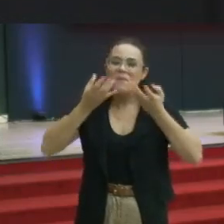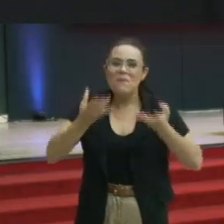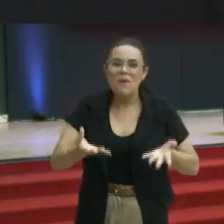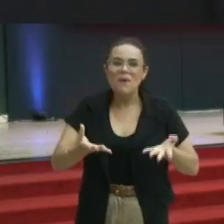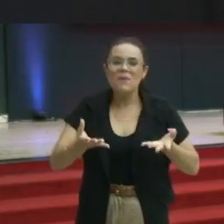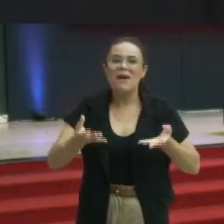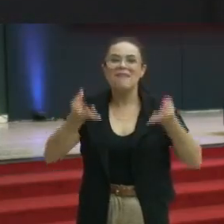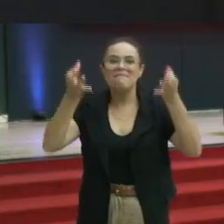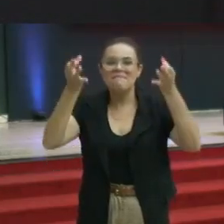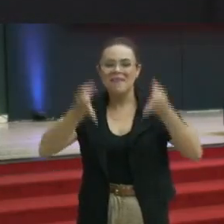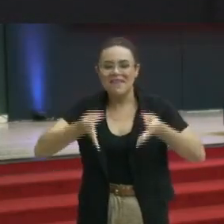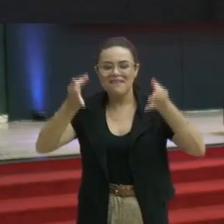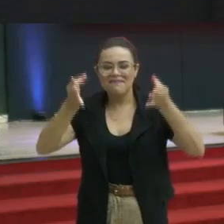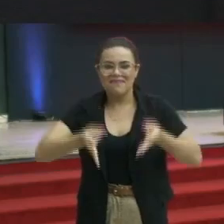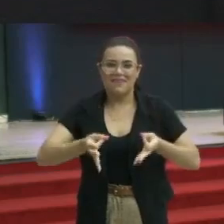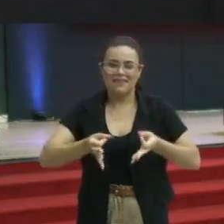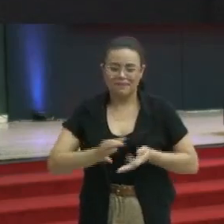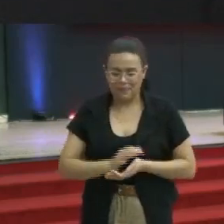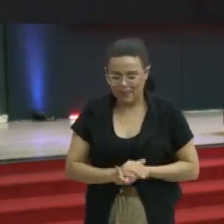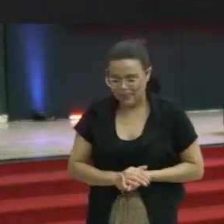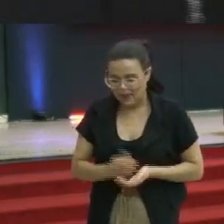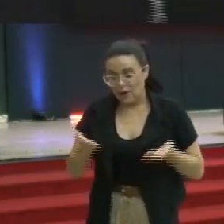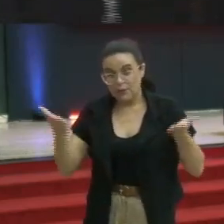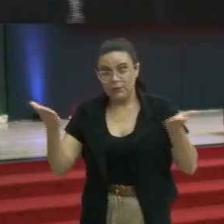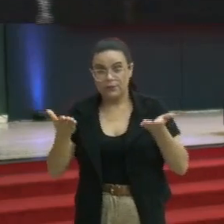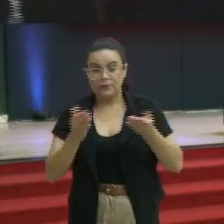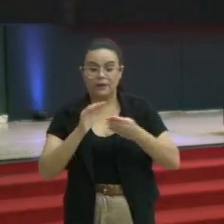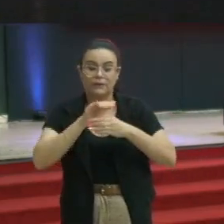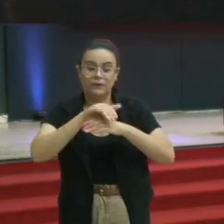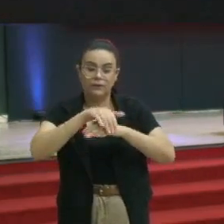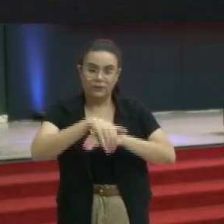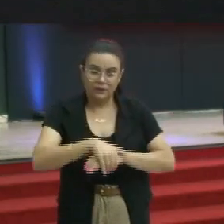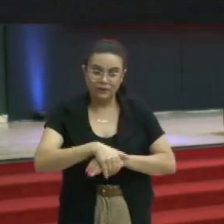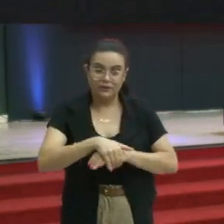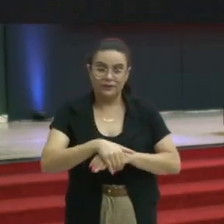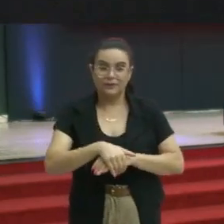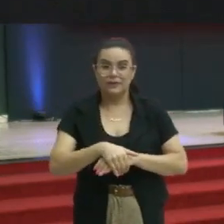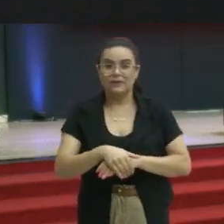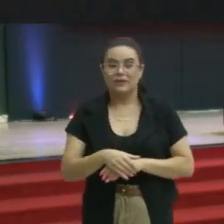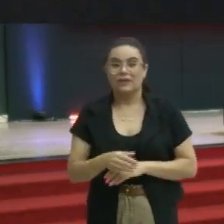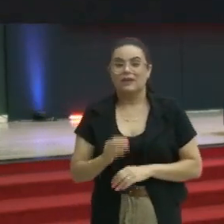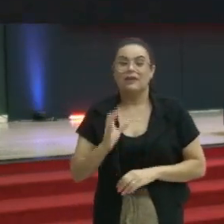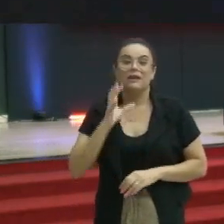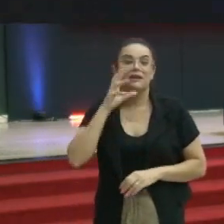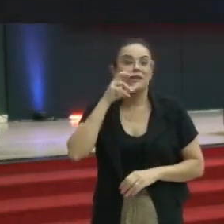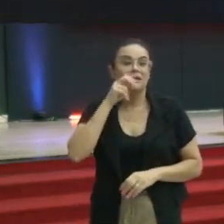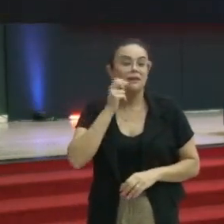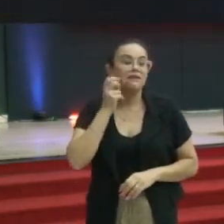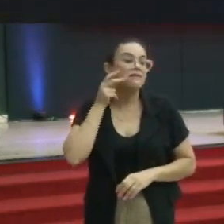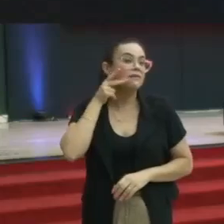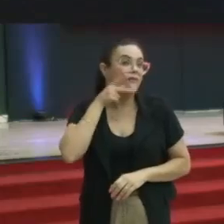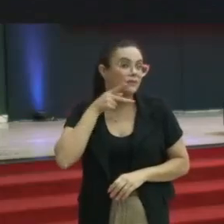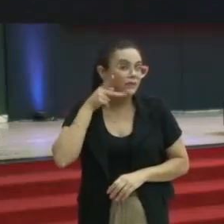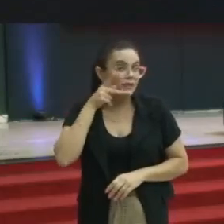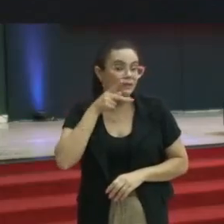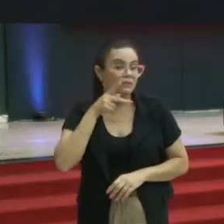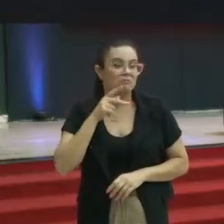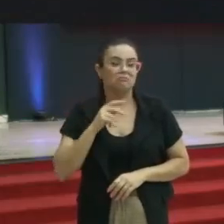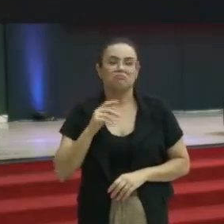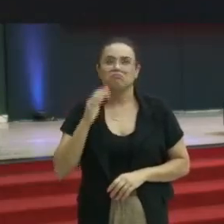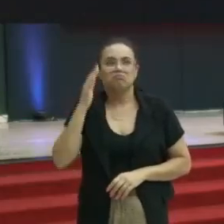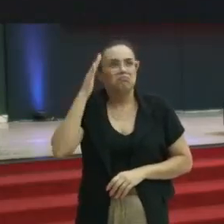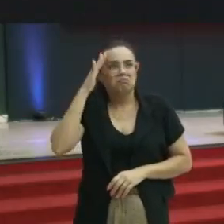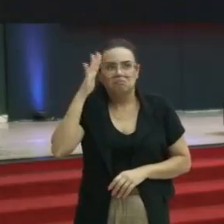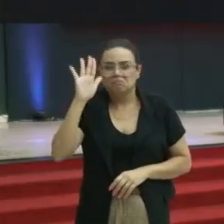perfeita. Hoje à noite, nesta noite de ceia, eu não sei o que você precisa